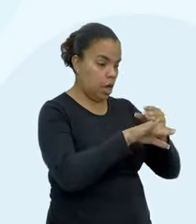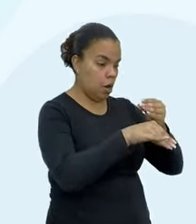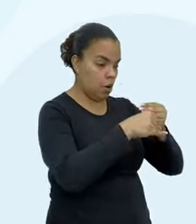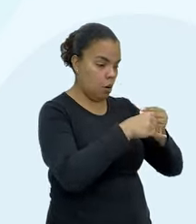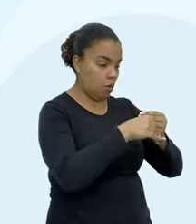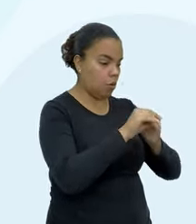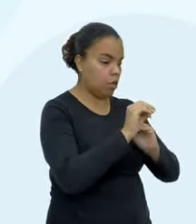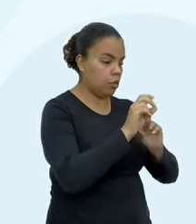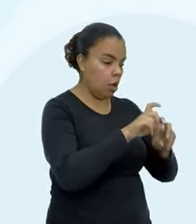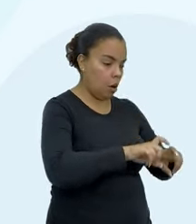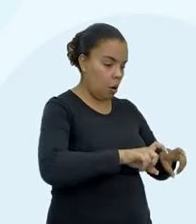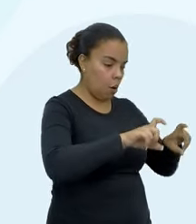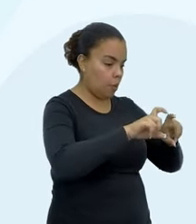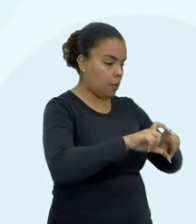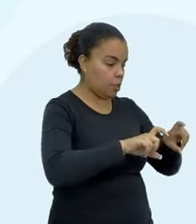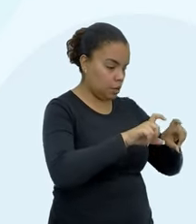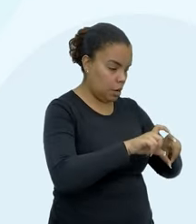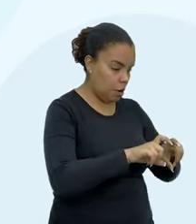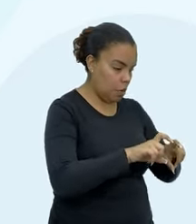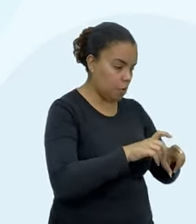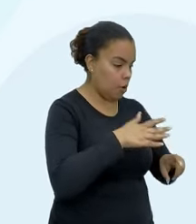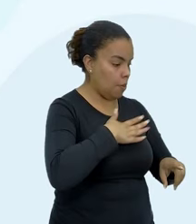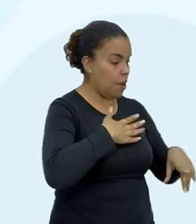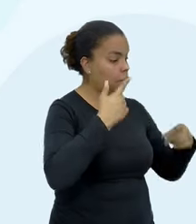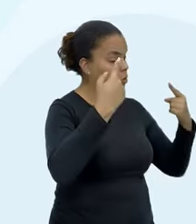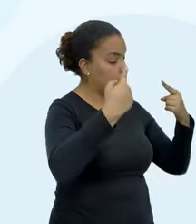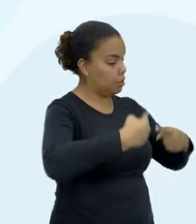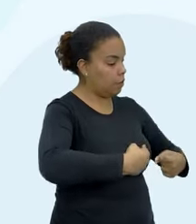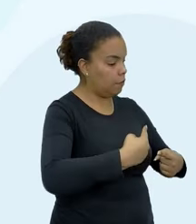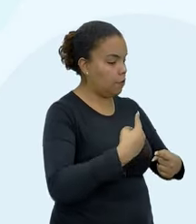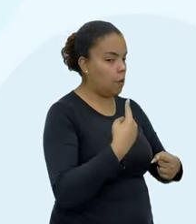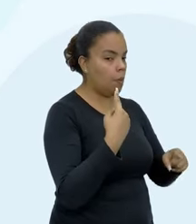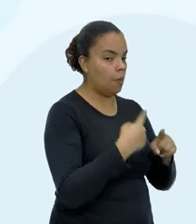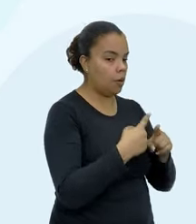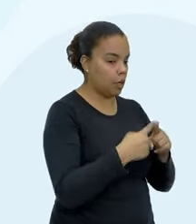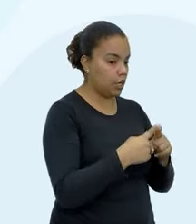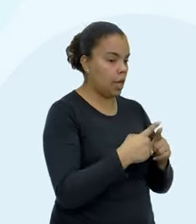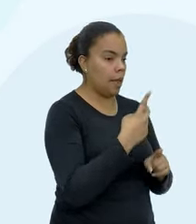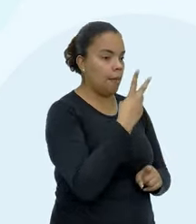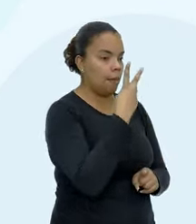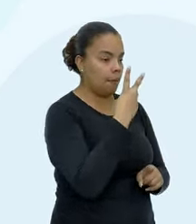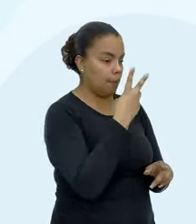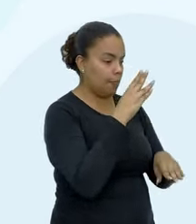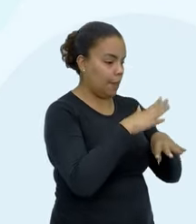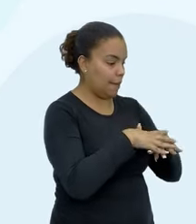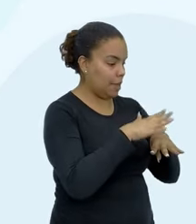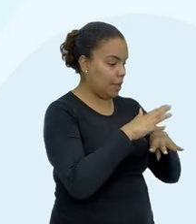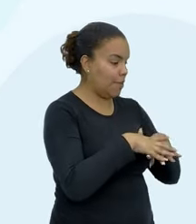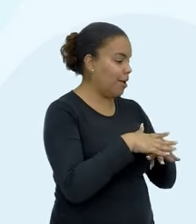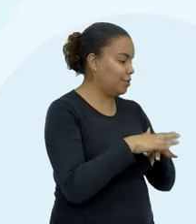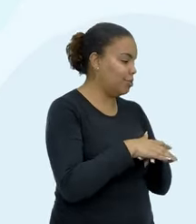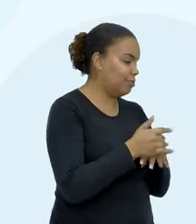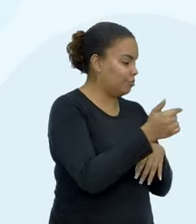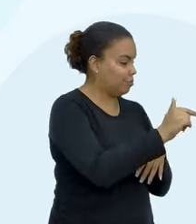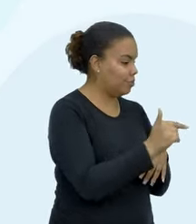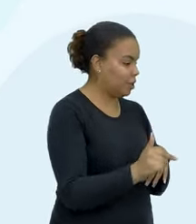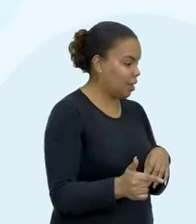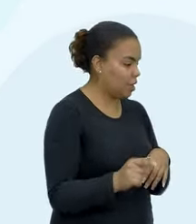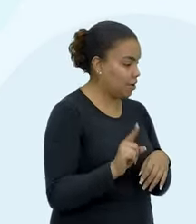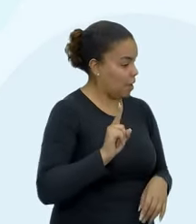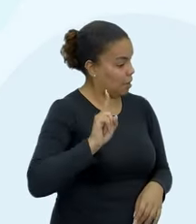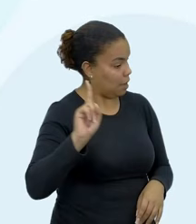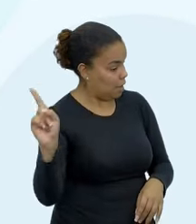o curso de computação que é o meu desafio devido a falta da Matemática então Aqueles